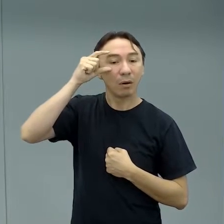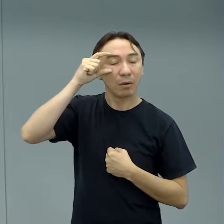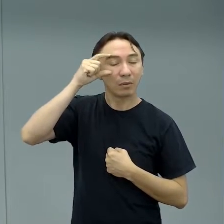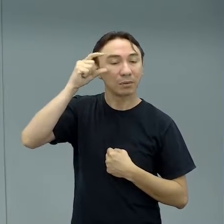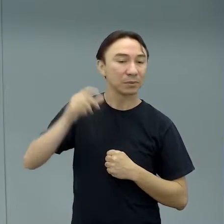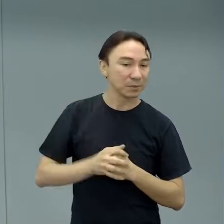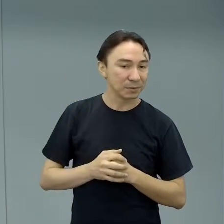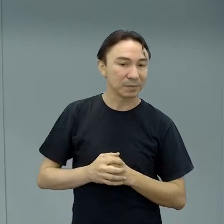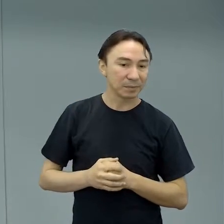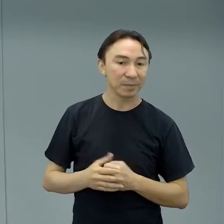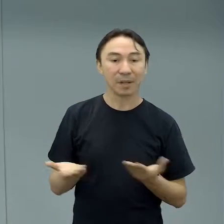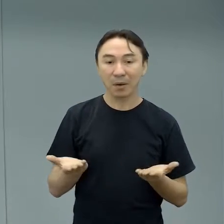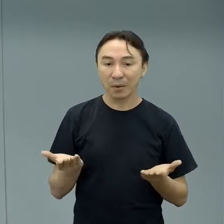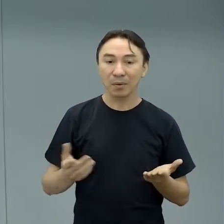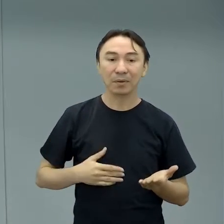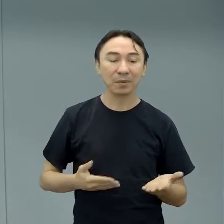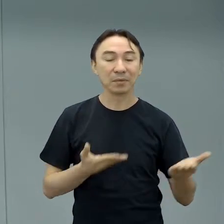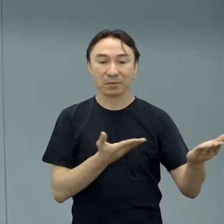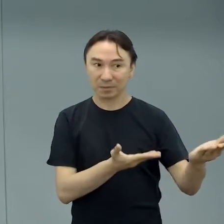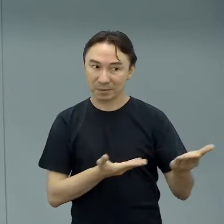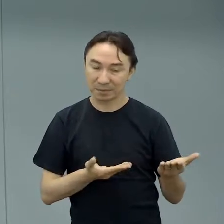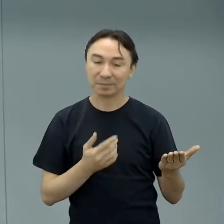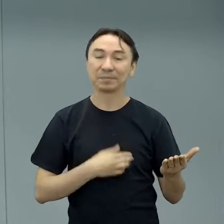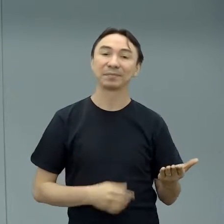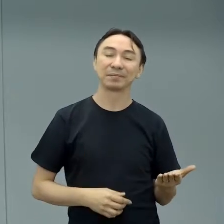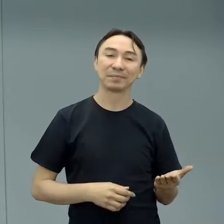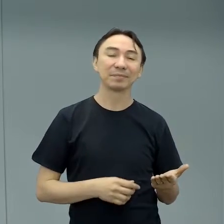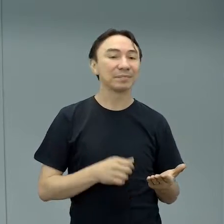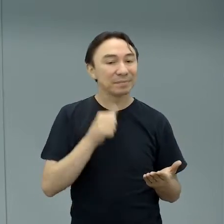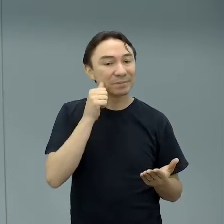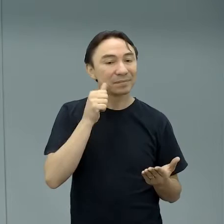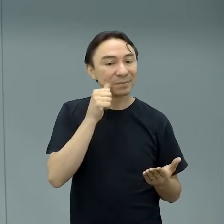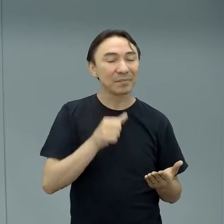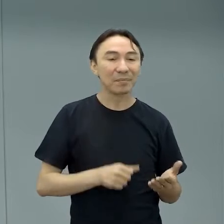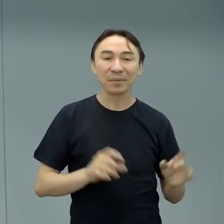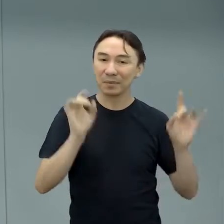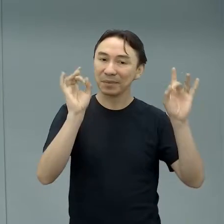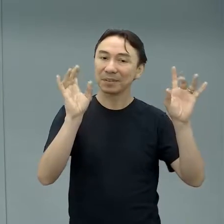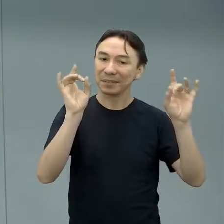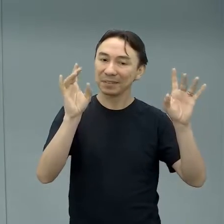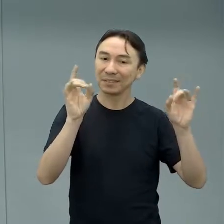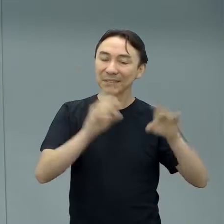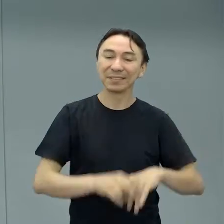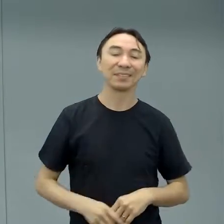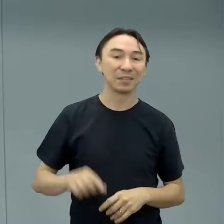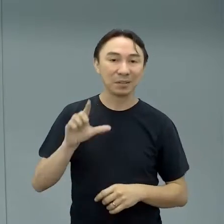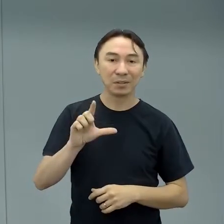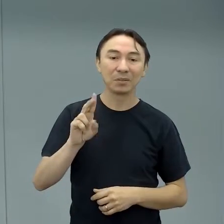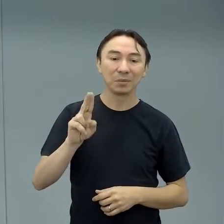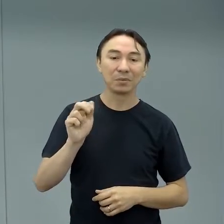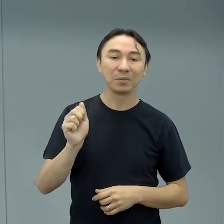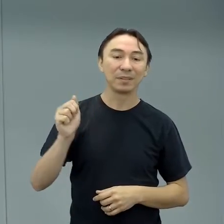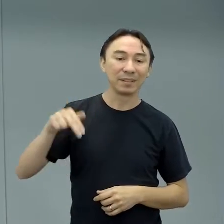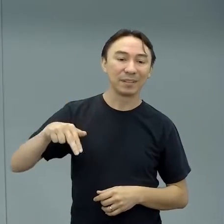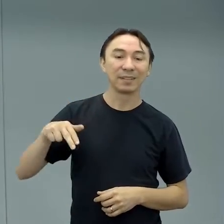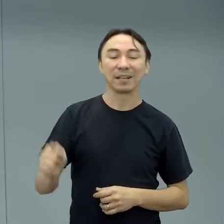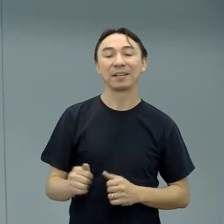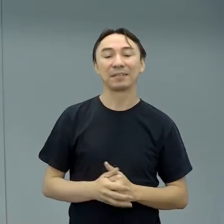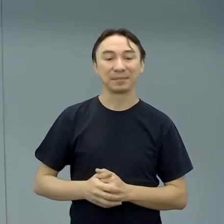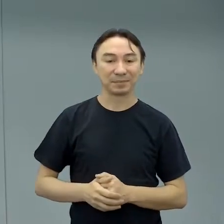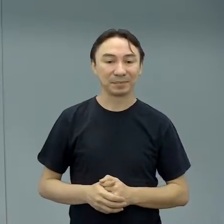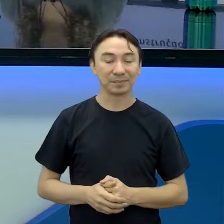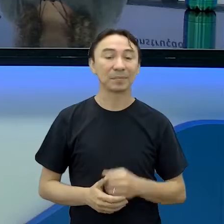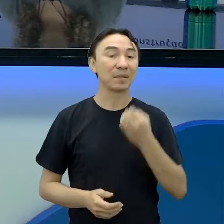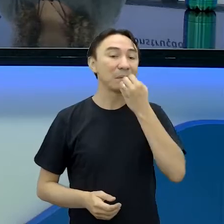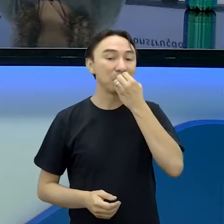apresentar para vocês a minha convidada super especial, que é a Luana. Luana, agora é você que vai se apresentar. Bom